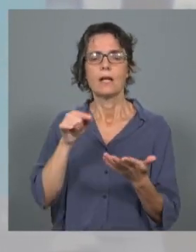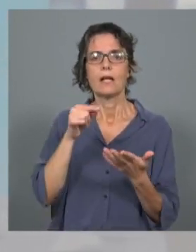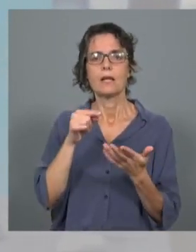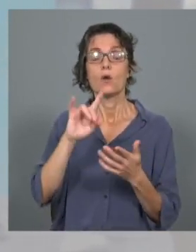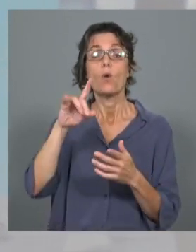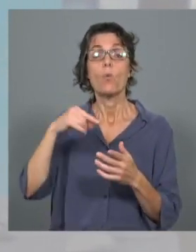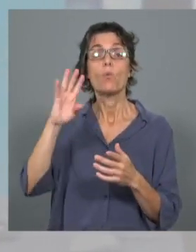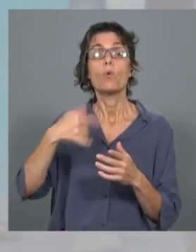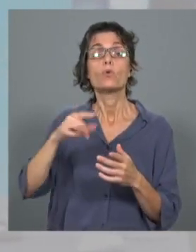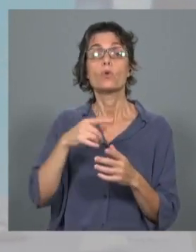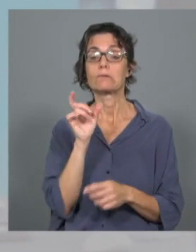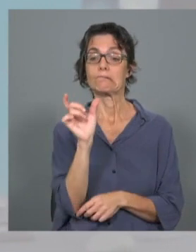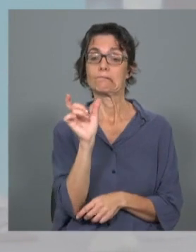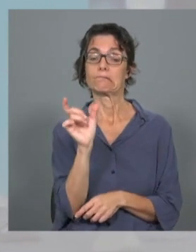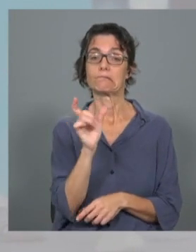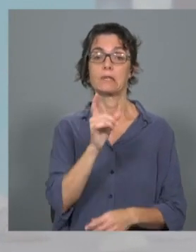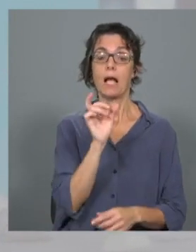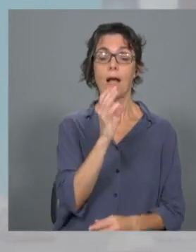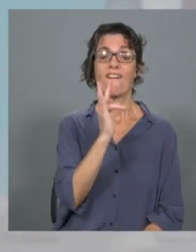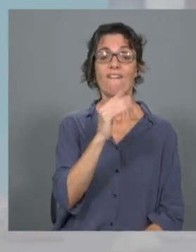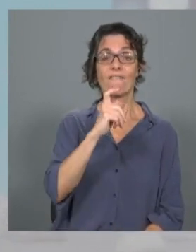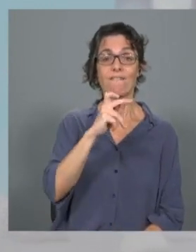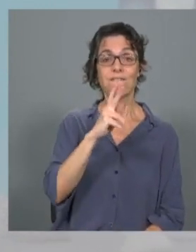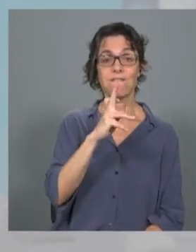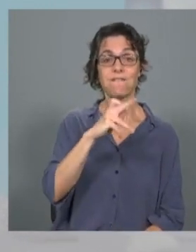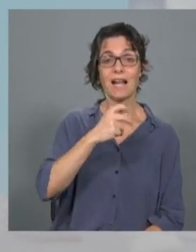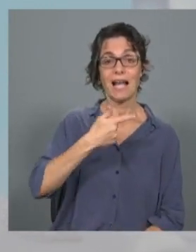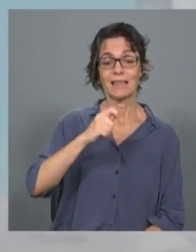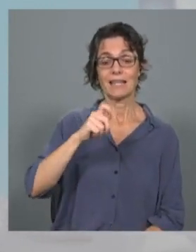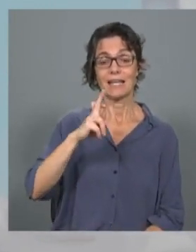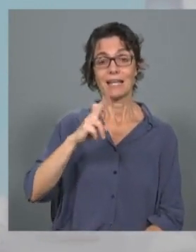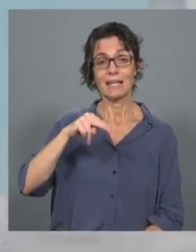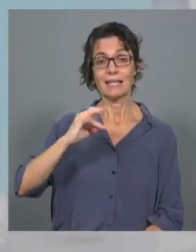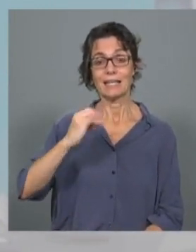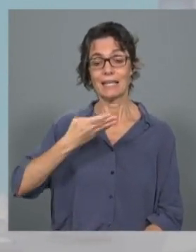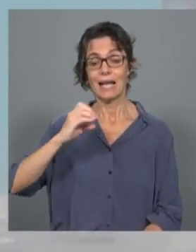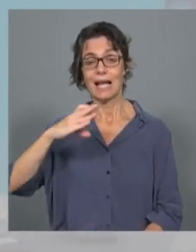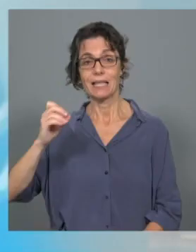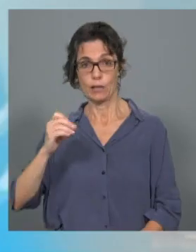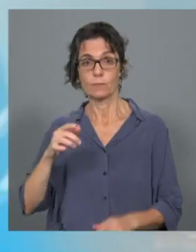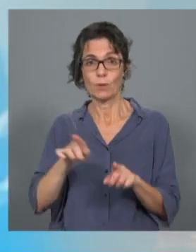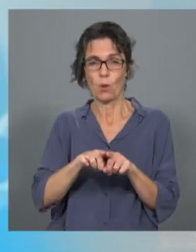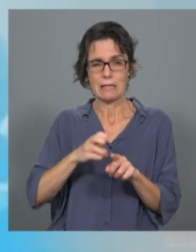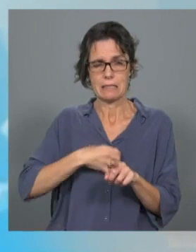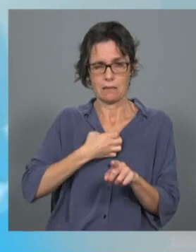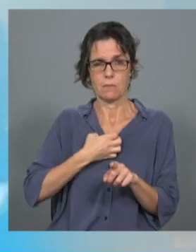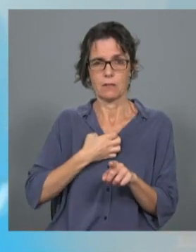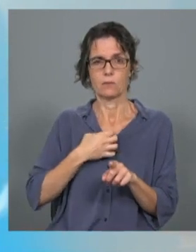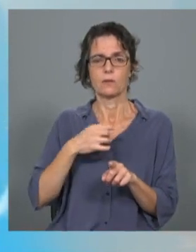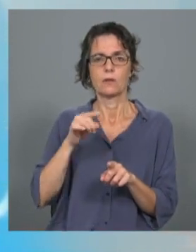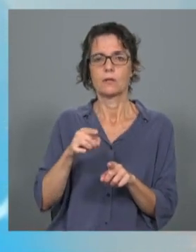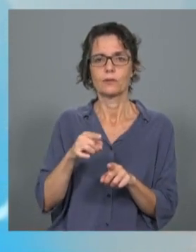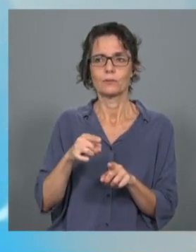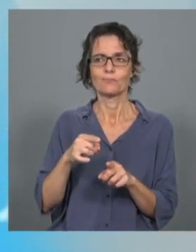quando nós utilizamos a palavra fraternidade, mesmo quando a usamos, o que está por trás não é mais uma vez um exercício